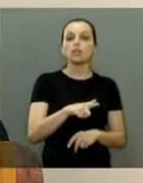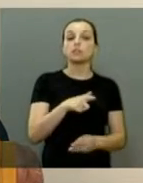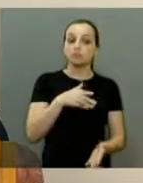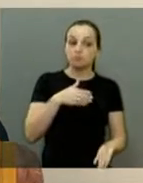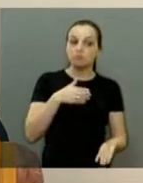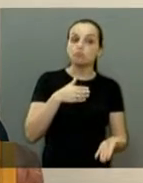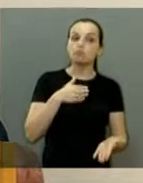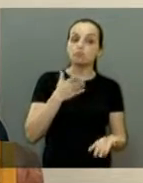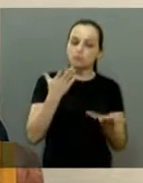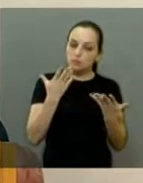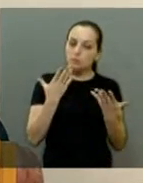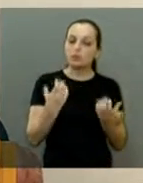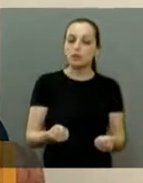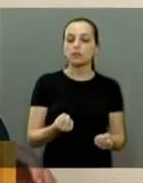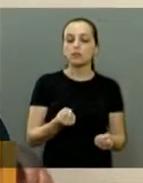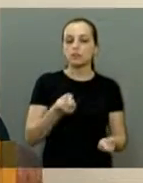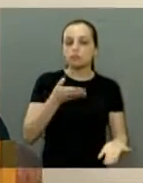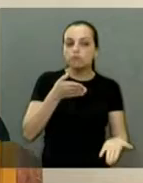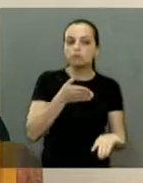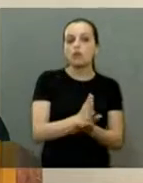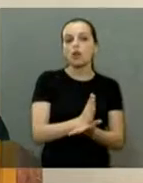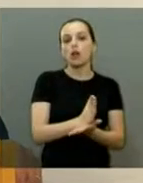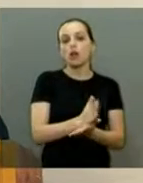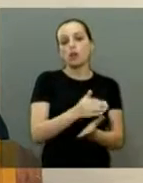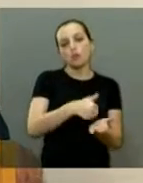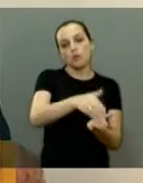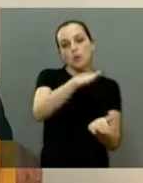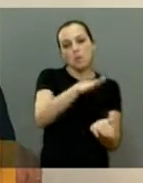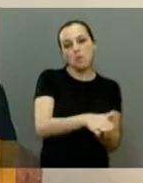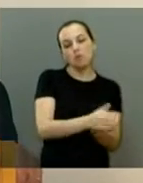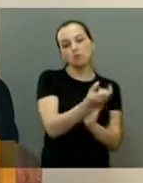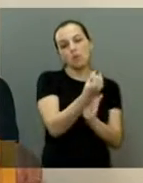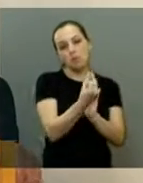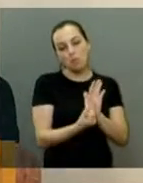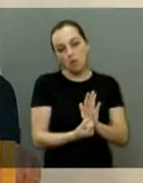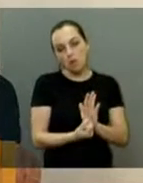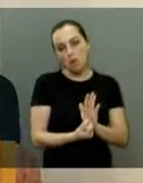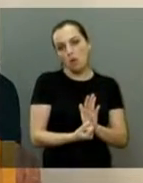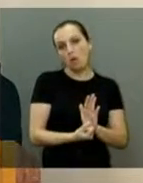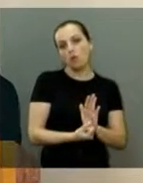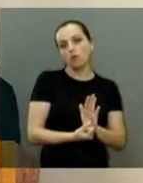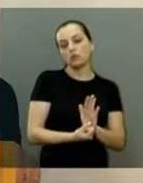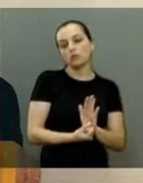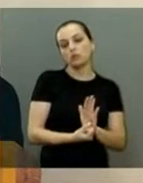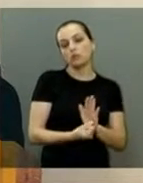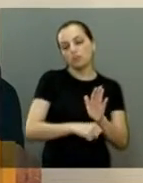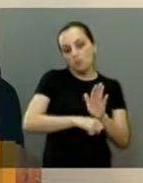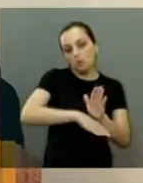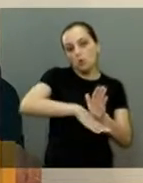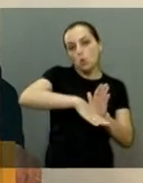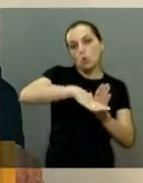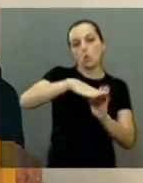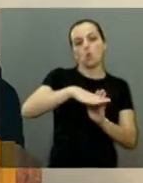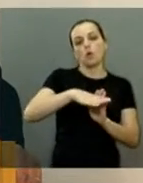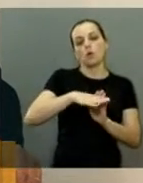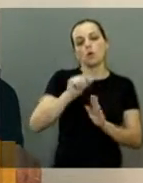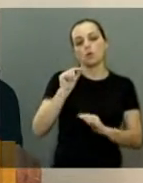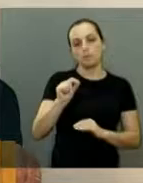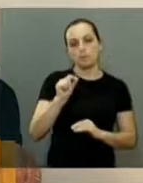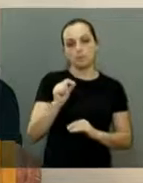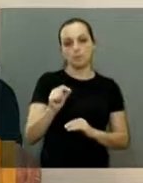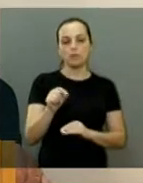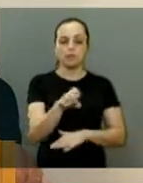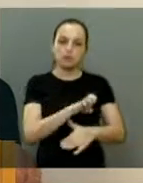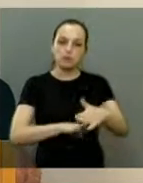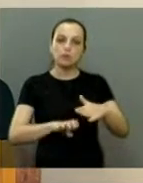casas abandonadas né e agora a gente está estudando uma lei complementar para também multa alta é para as empresas